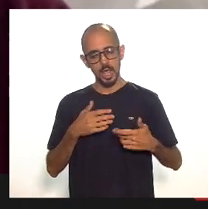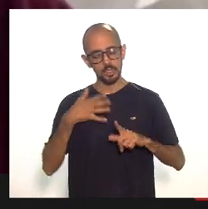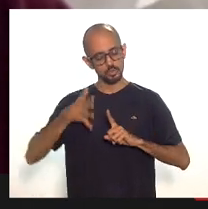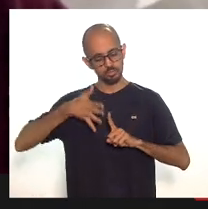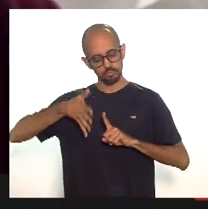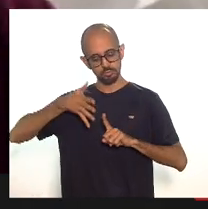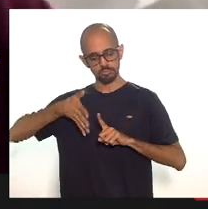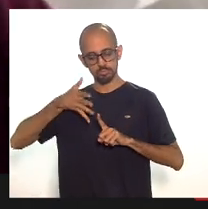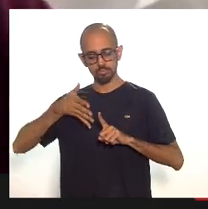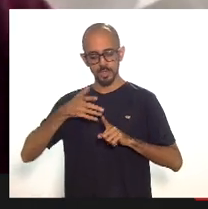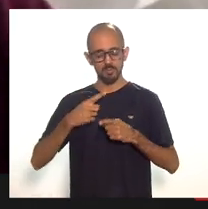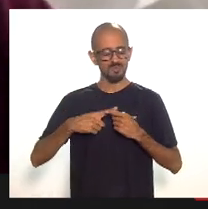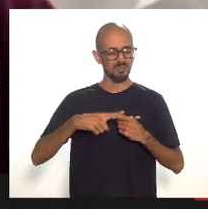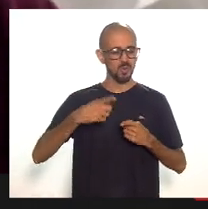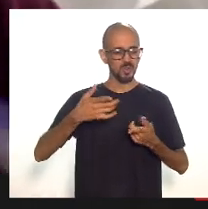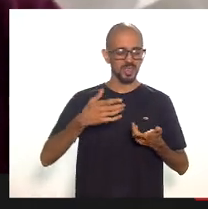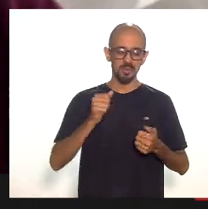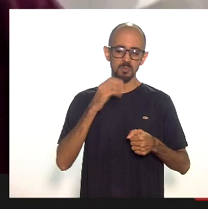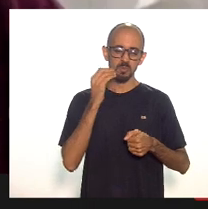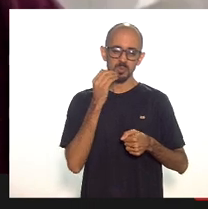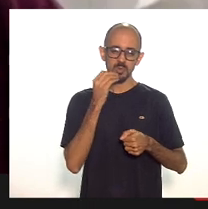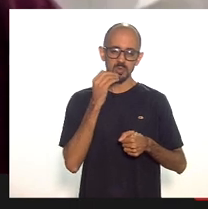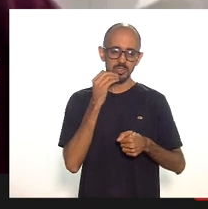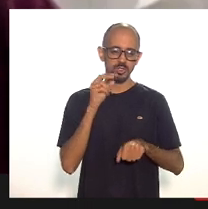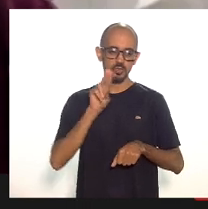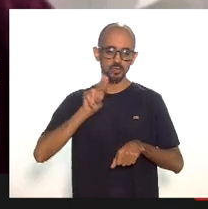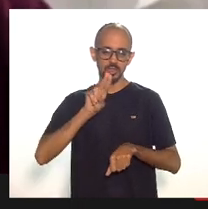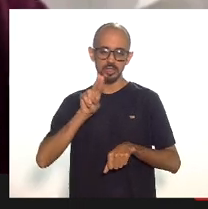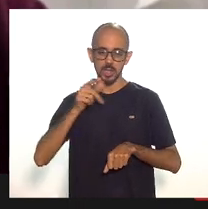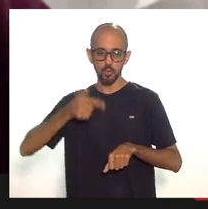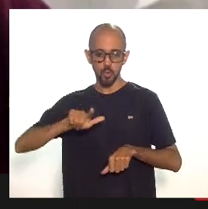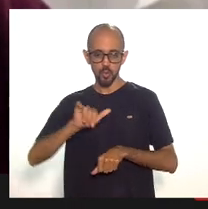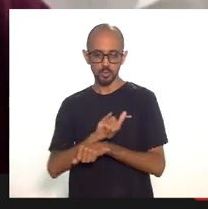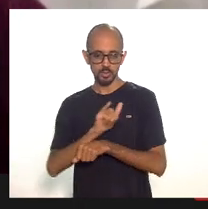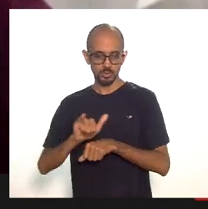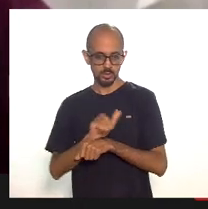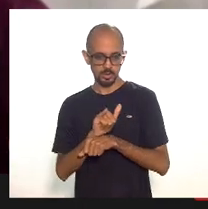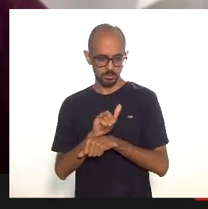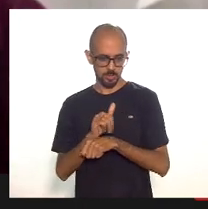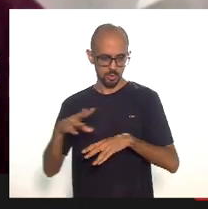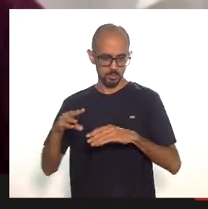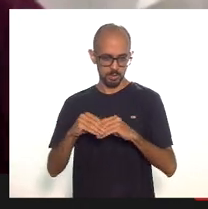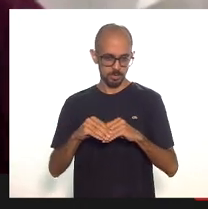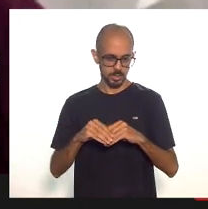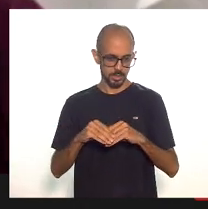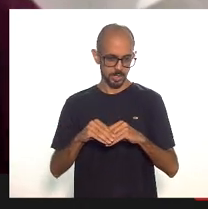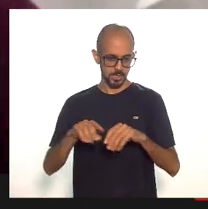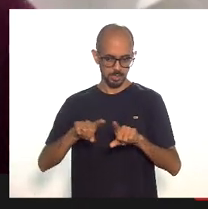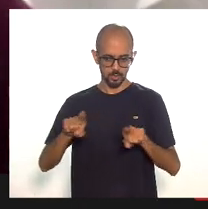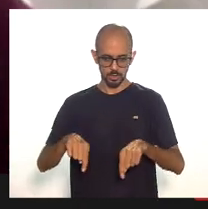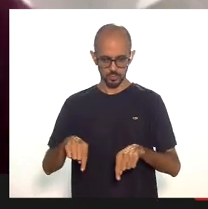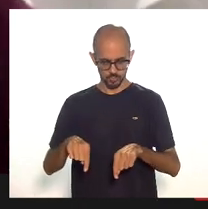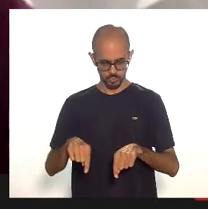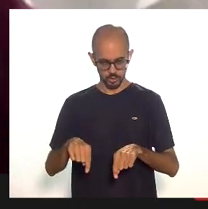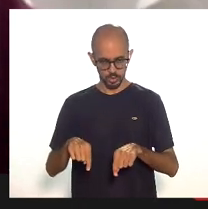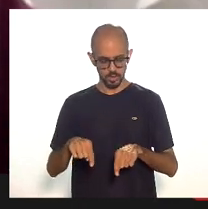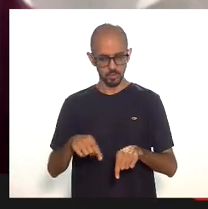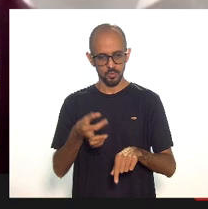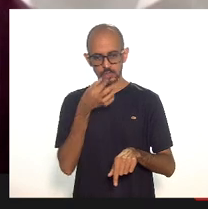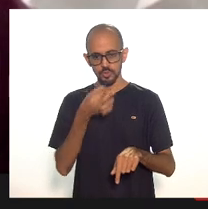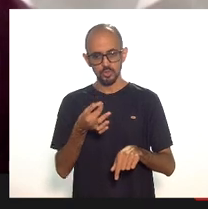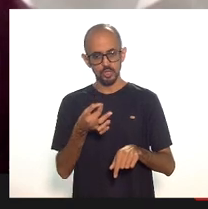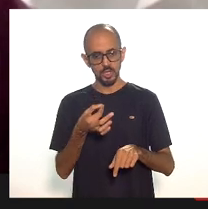Poderiam ter sido utilizadas outras estratégias para a complementação desses quadros, né? Foi sugerido